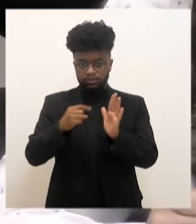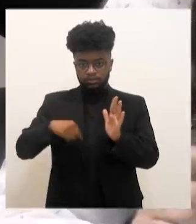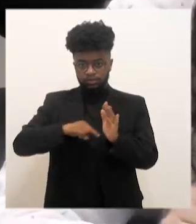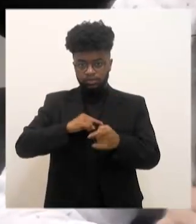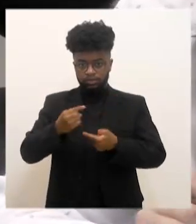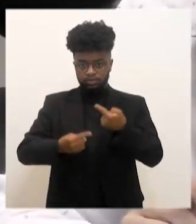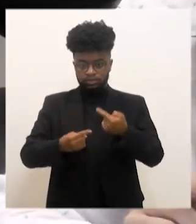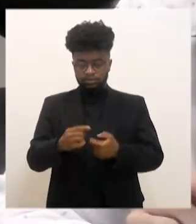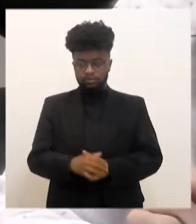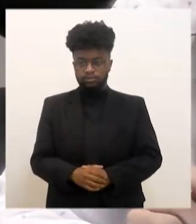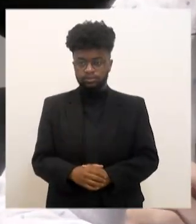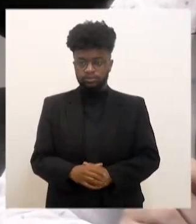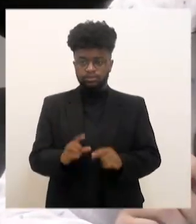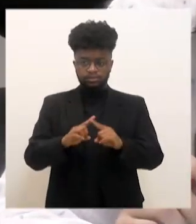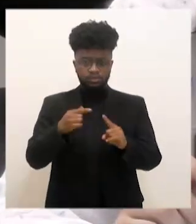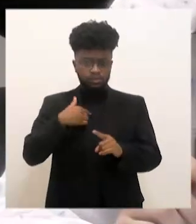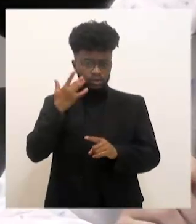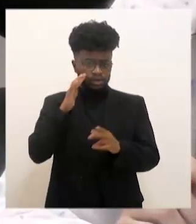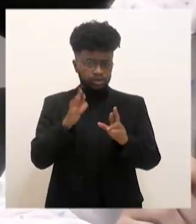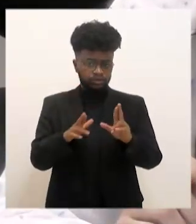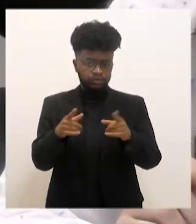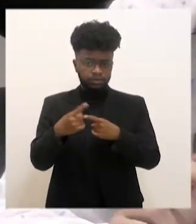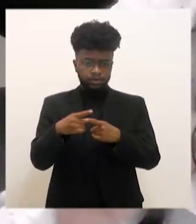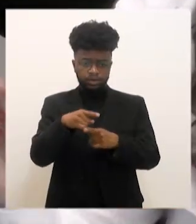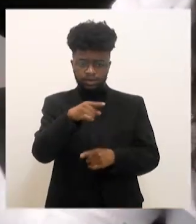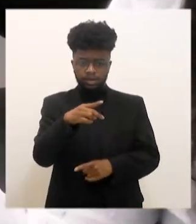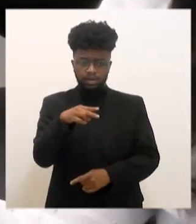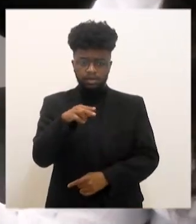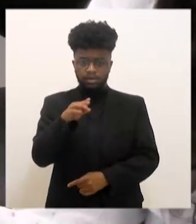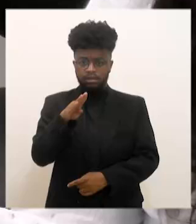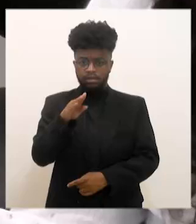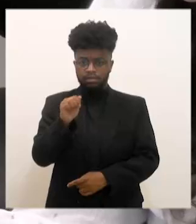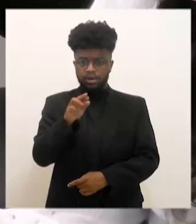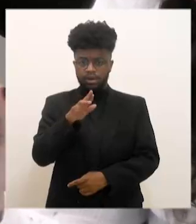discutindo. Mas eu acho que é diferente, né? Você está falando de questão bariátrica, não